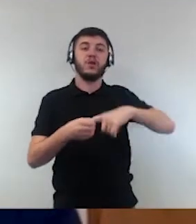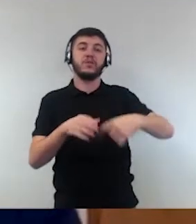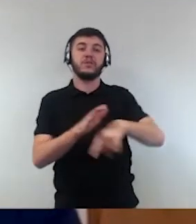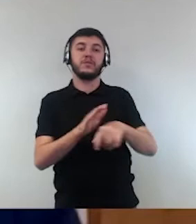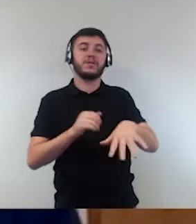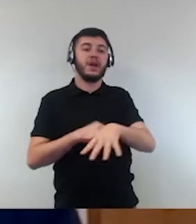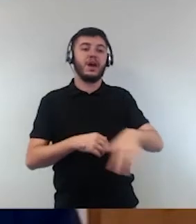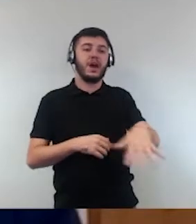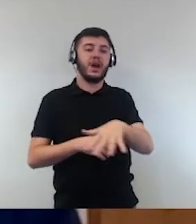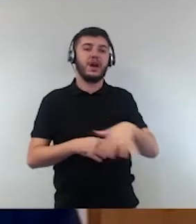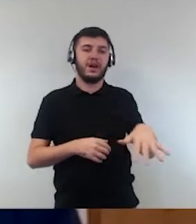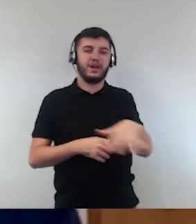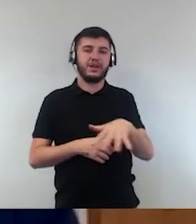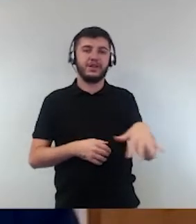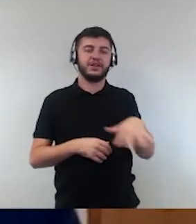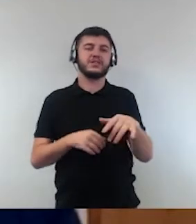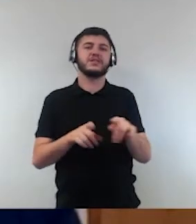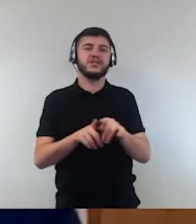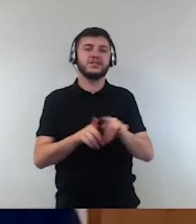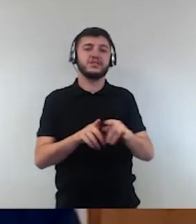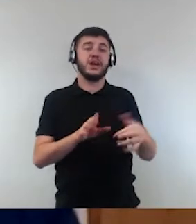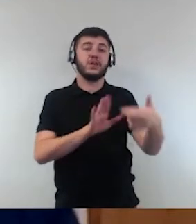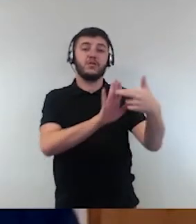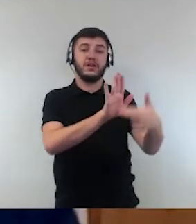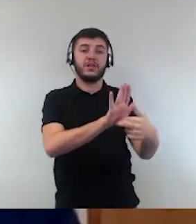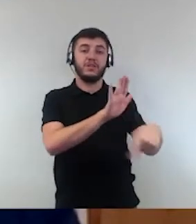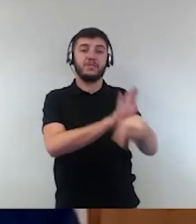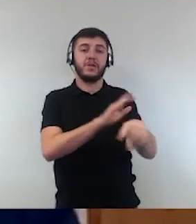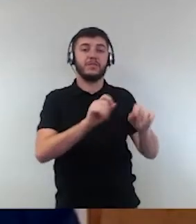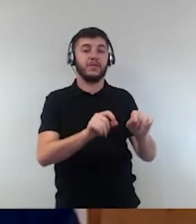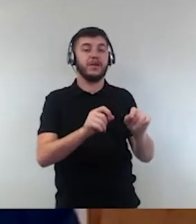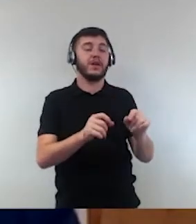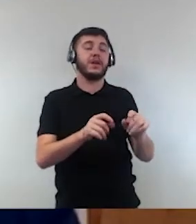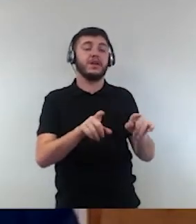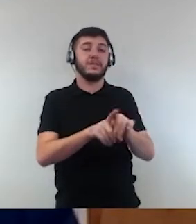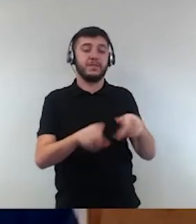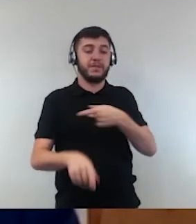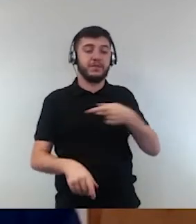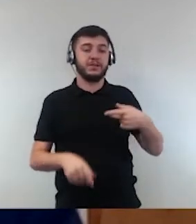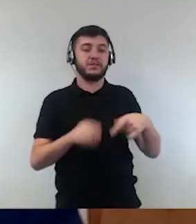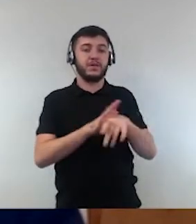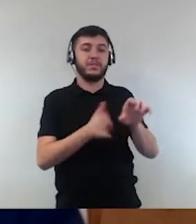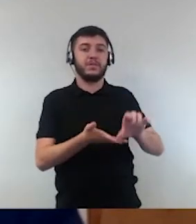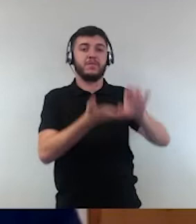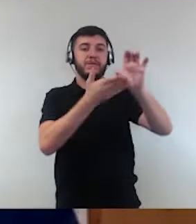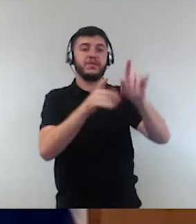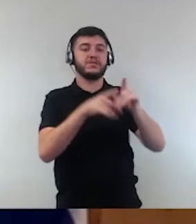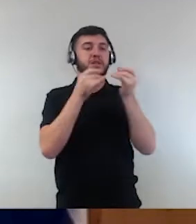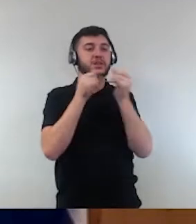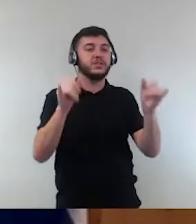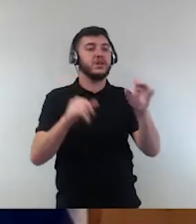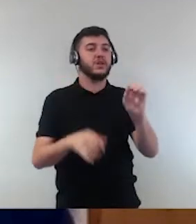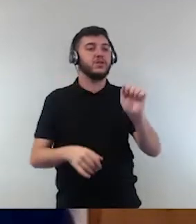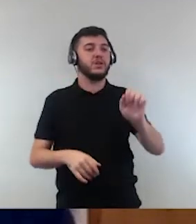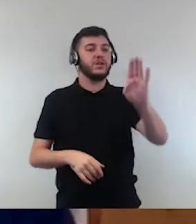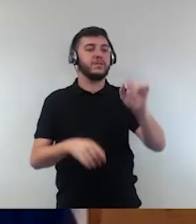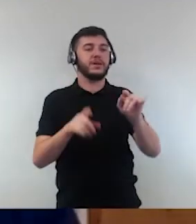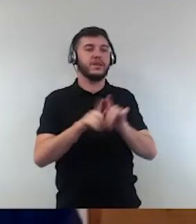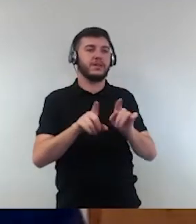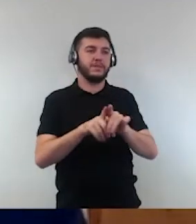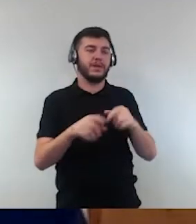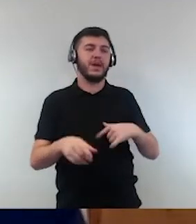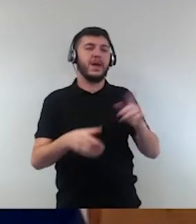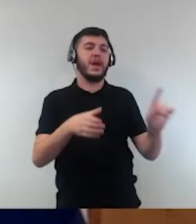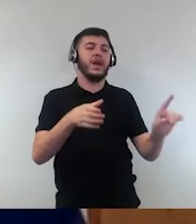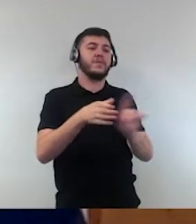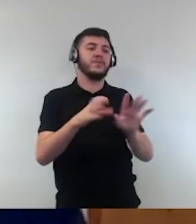de Energia do Décio Freire Advogados, presidente da Comissão de Energia do Conselho Federal da OAB. Também é membro titular do Corpo de Árbitros na Câmara